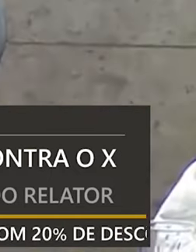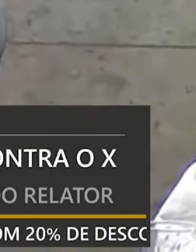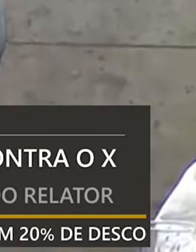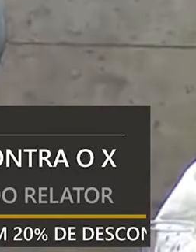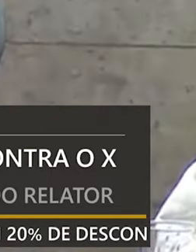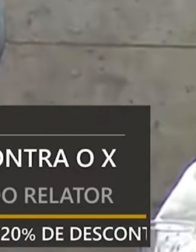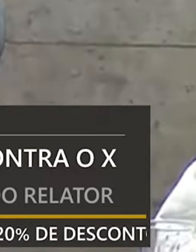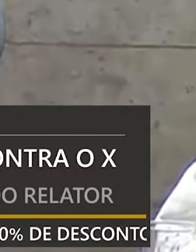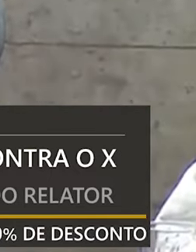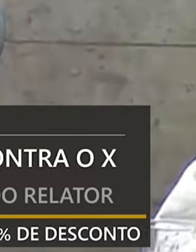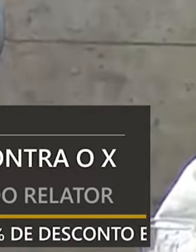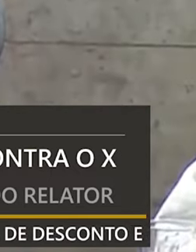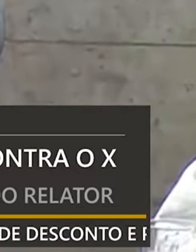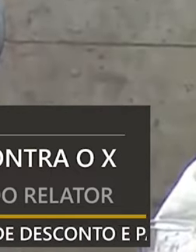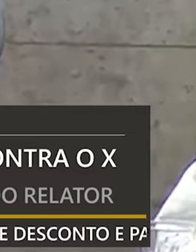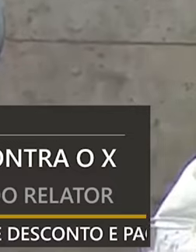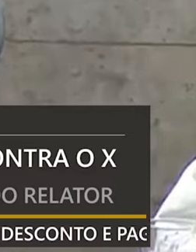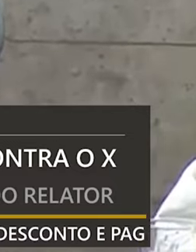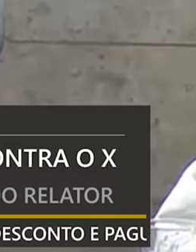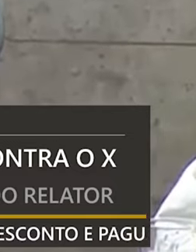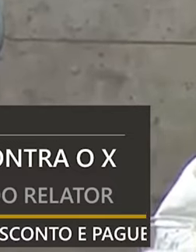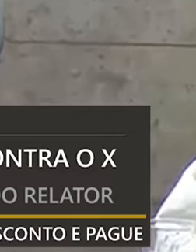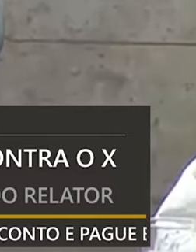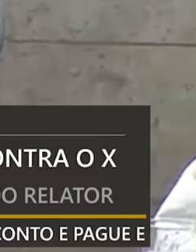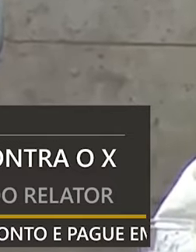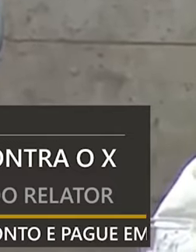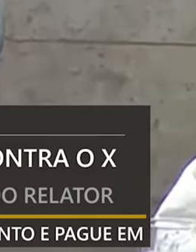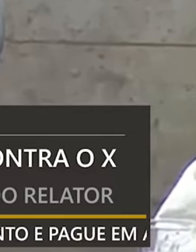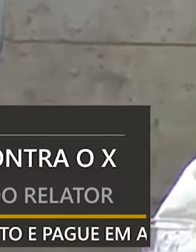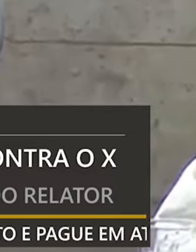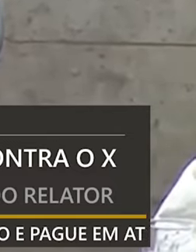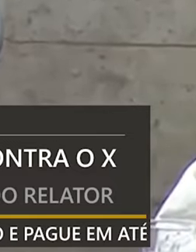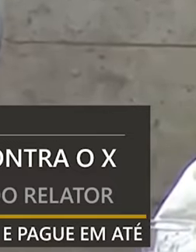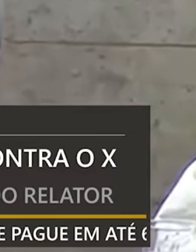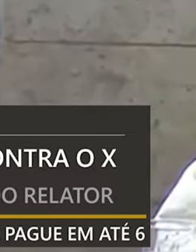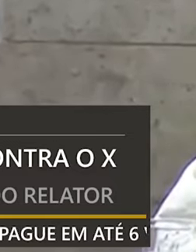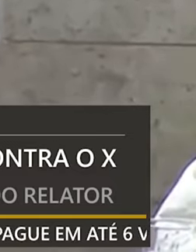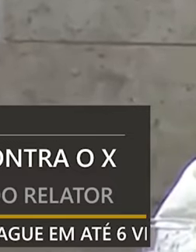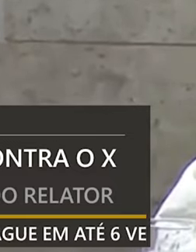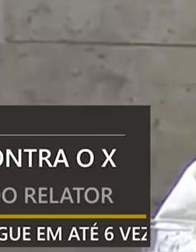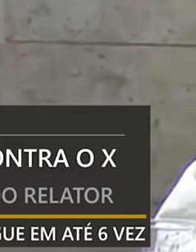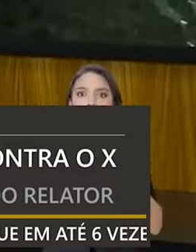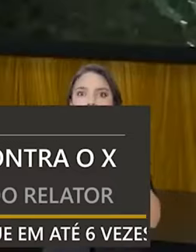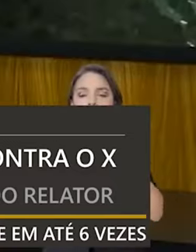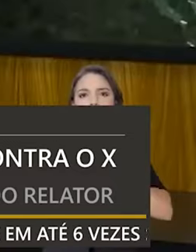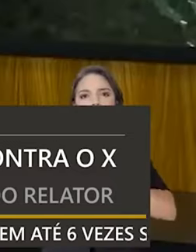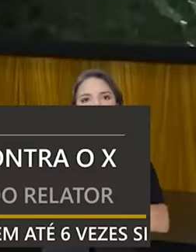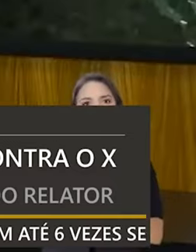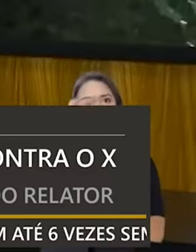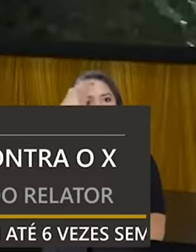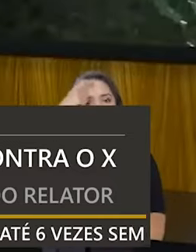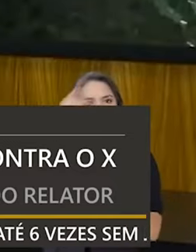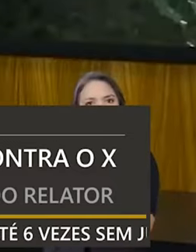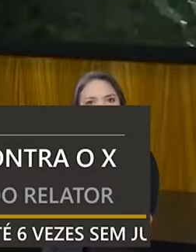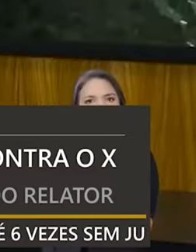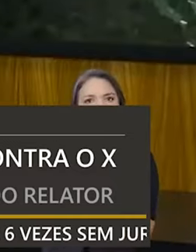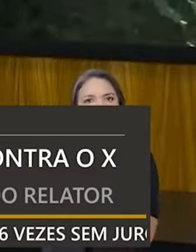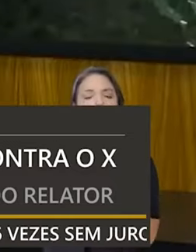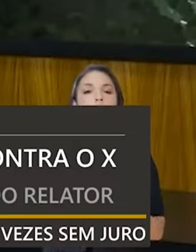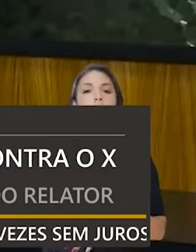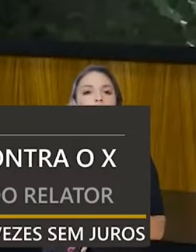um lote muito maior dos que não querem ficar honestos daqui pra frente e que gostariam que tudo continuasse como sempre